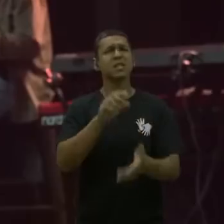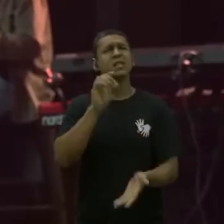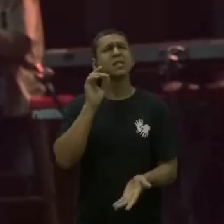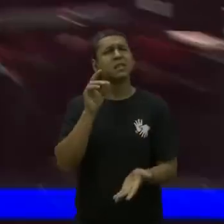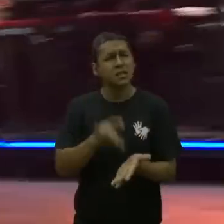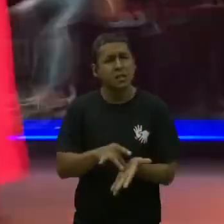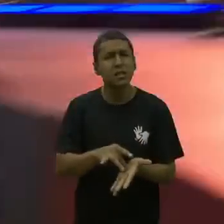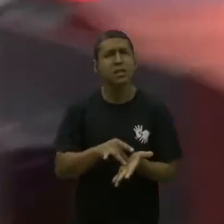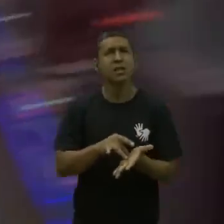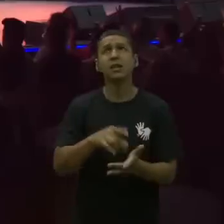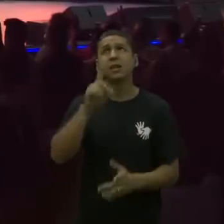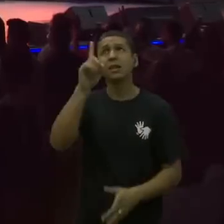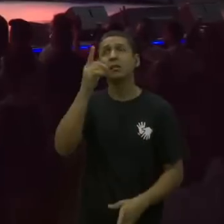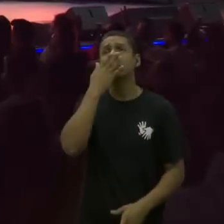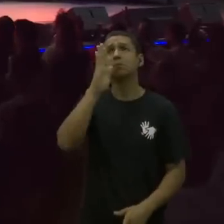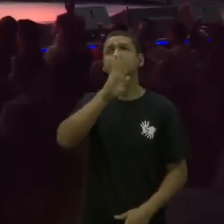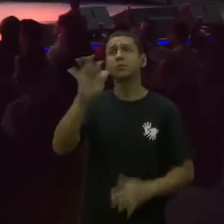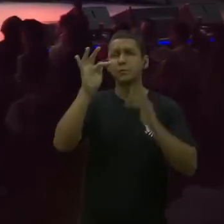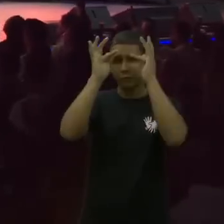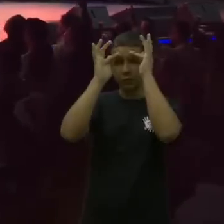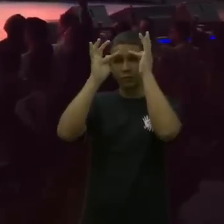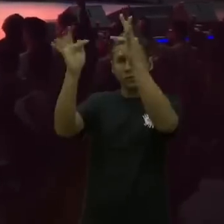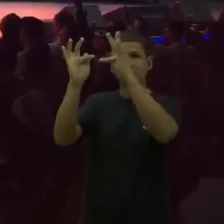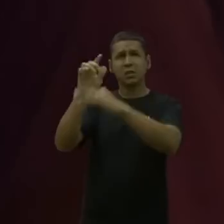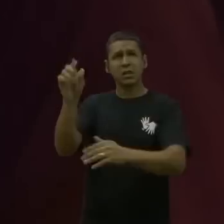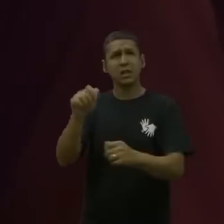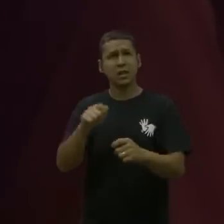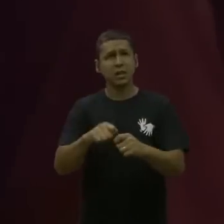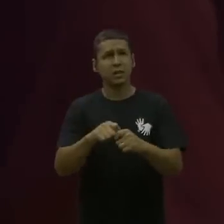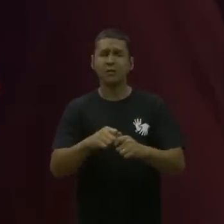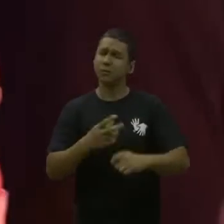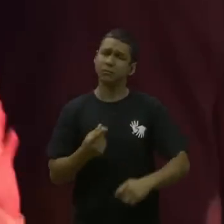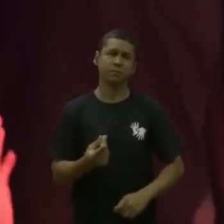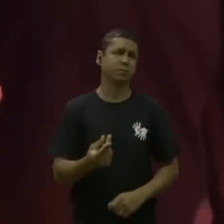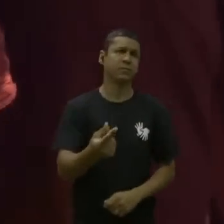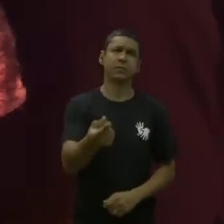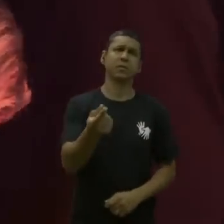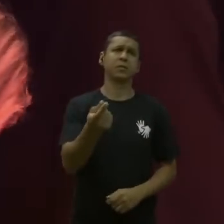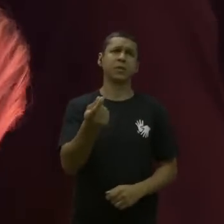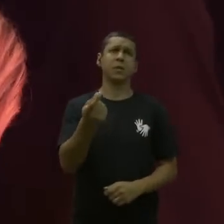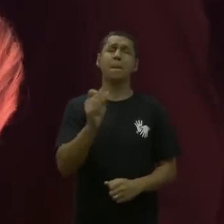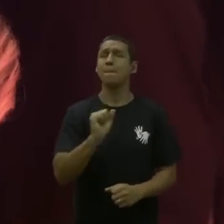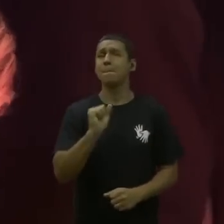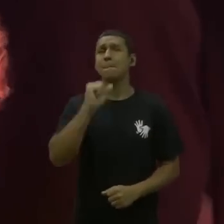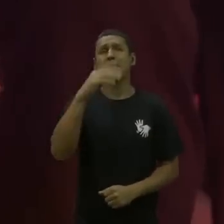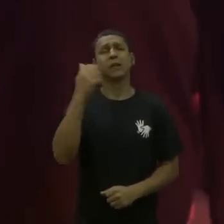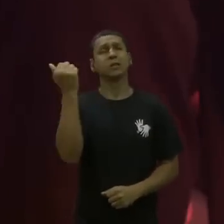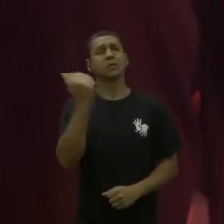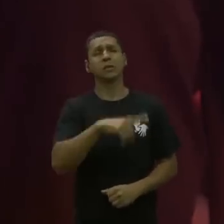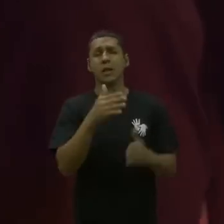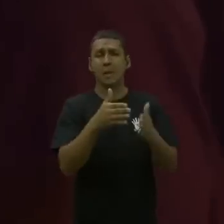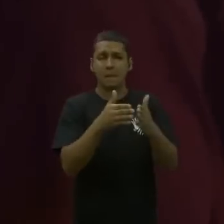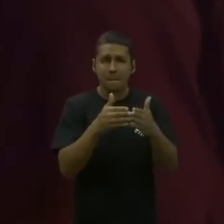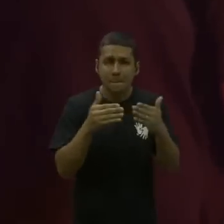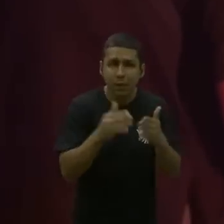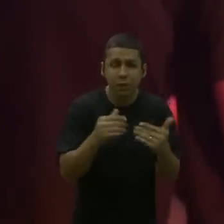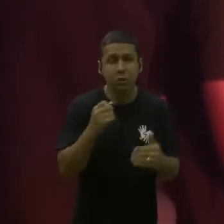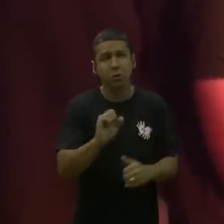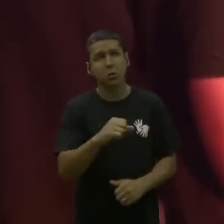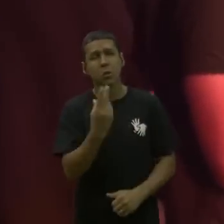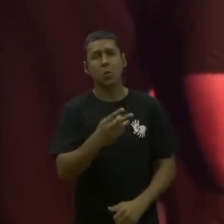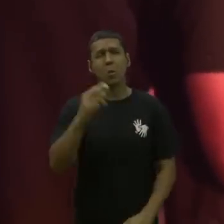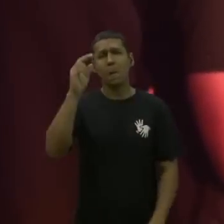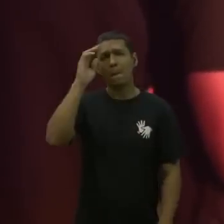é fiel e Ele vai fazer infinitamente mais do que aquilo que vocês pediram ou pensaram, segundo o poder dEle que opera